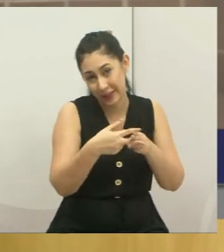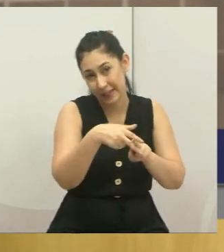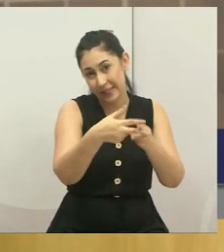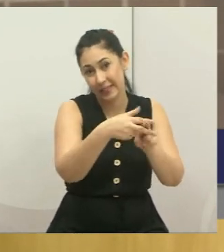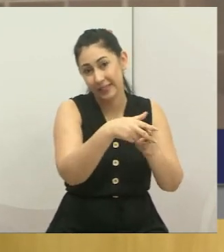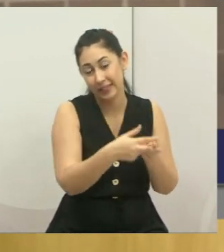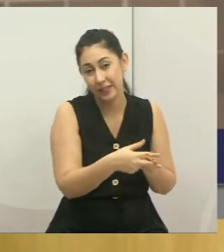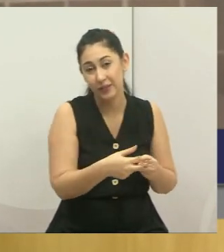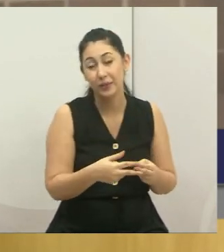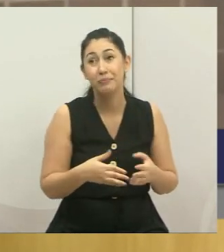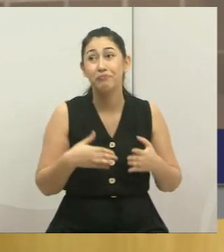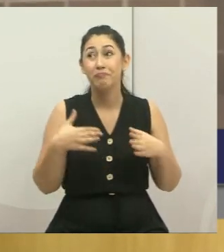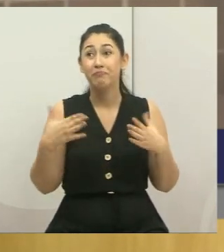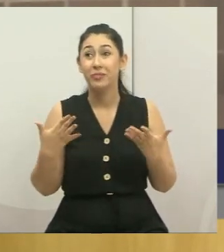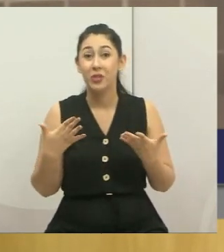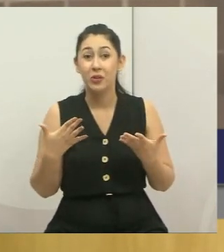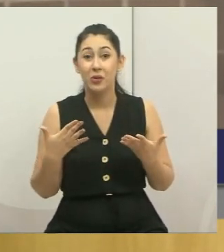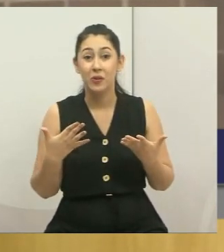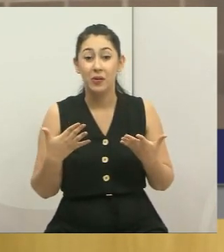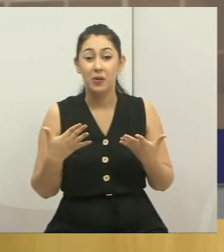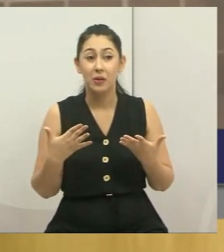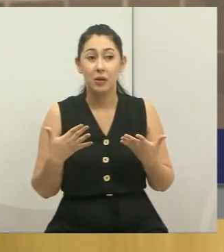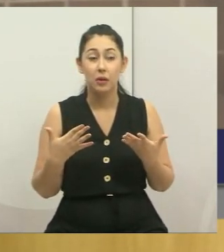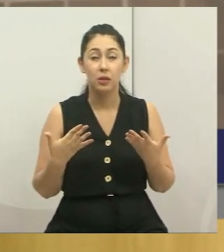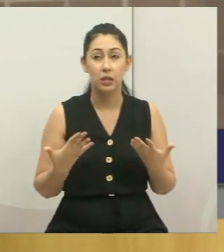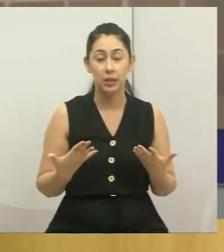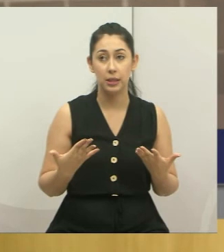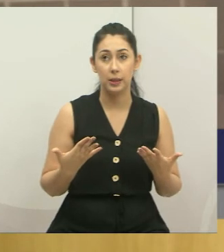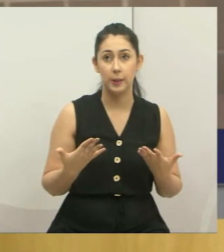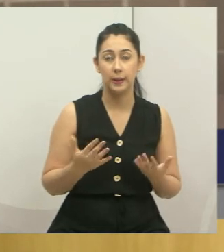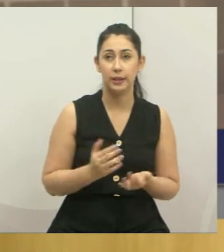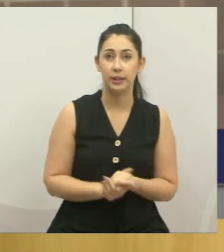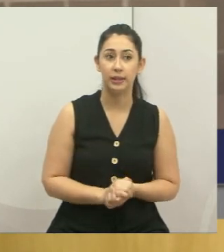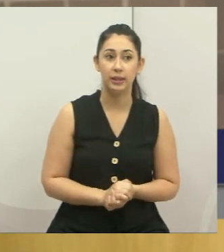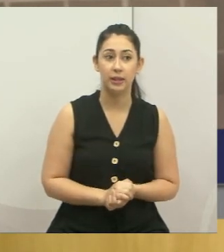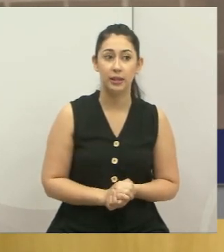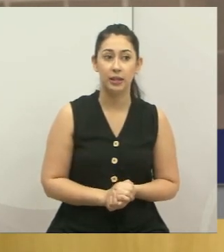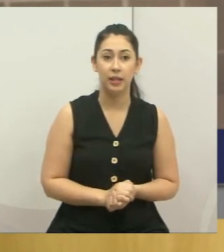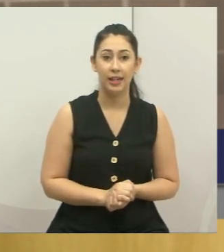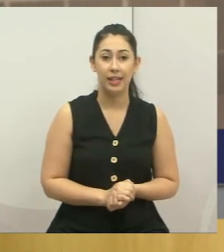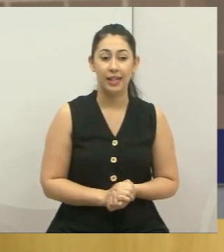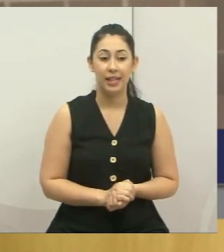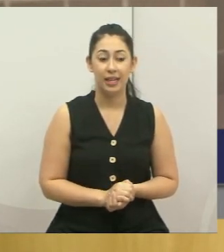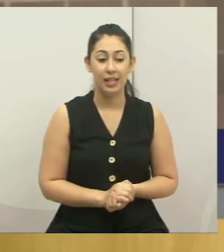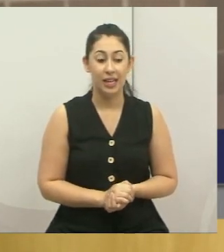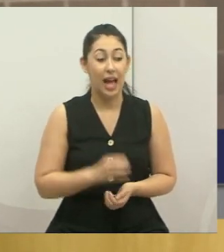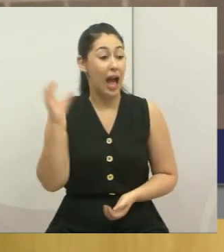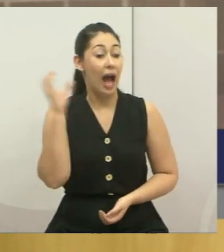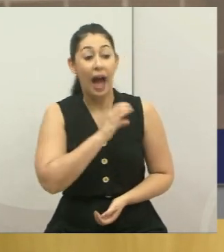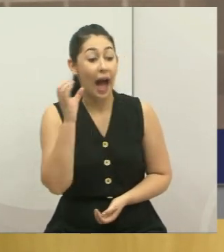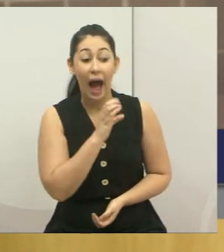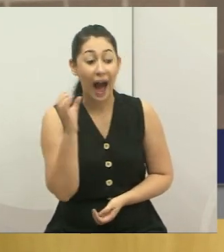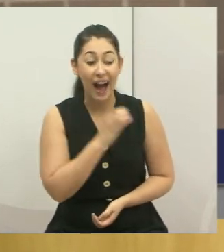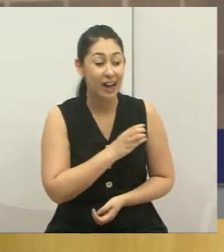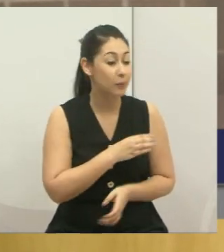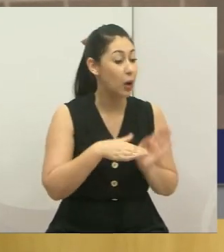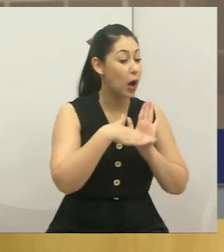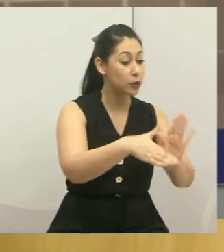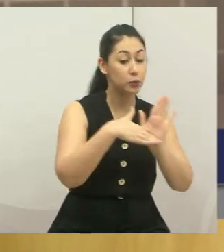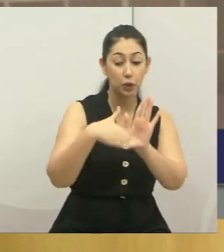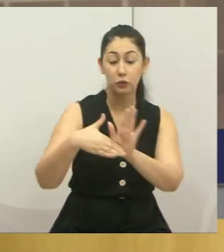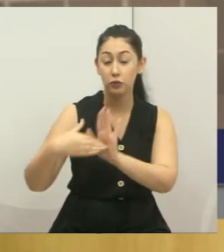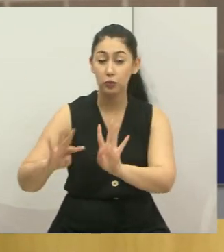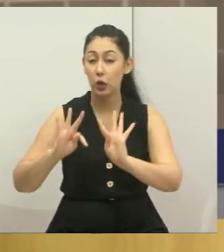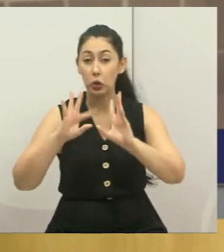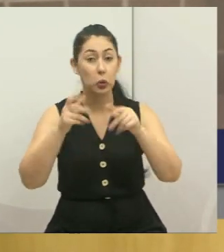é impossível que a gente consiga atender, normalmente, em um mesmo dia, todos os pedidos que entram